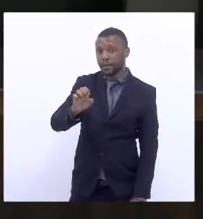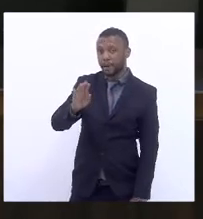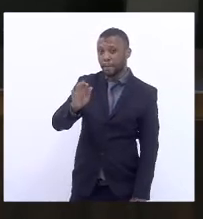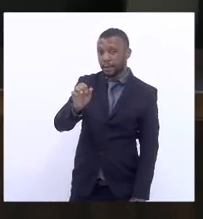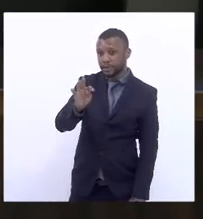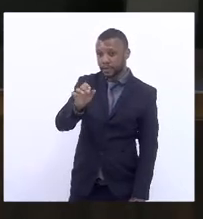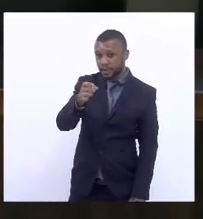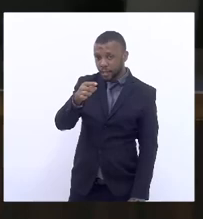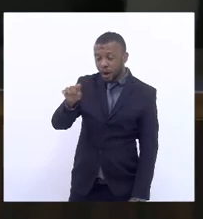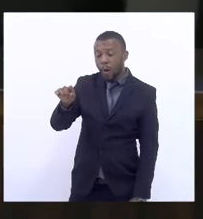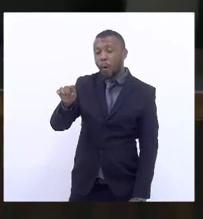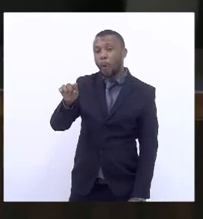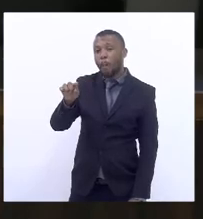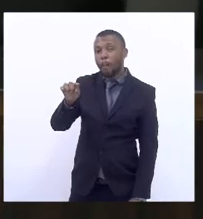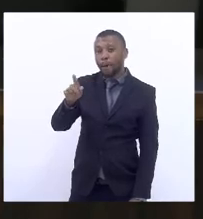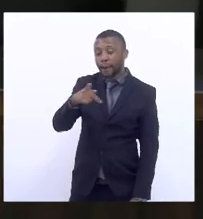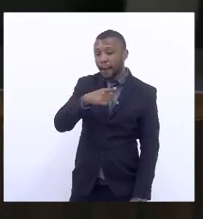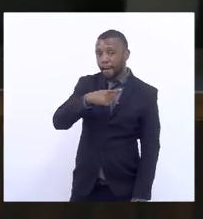pastoral